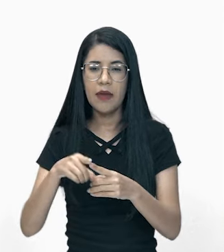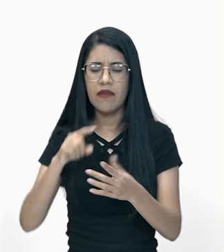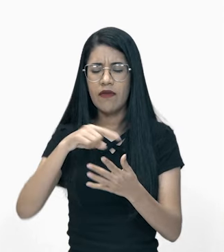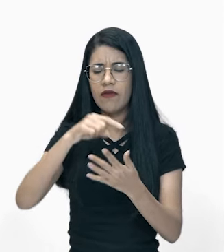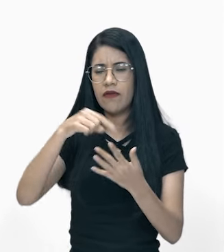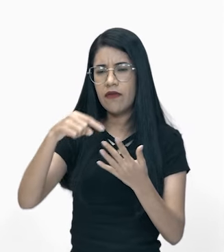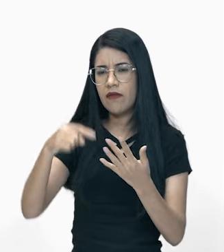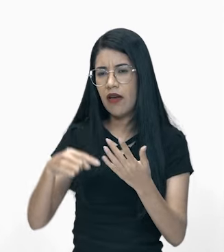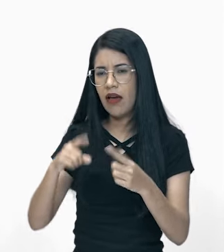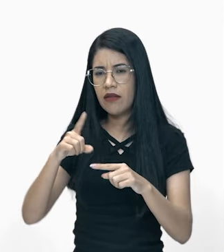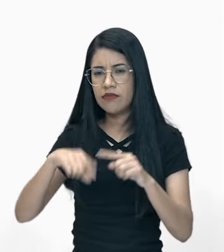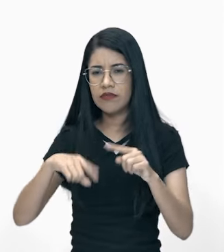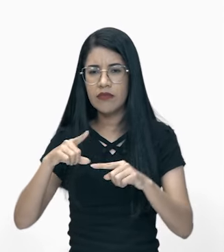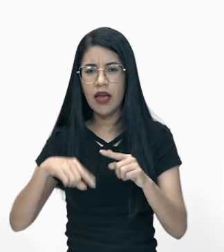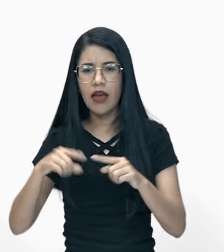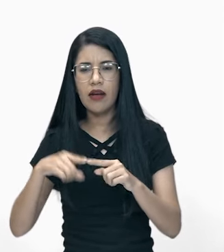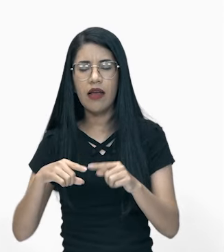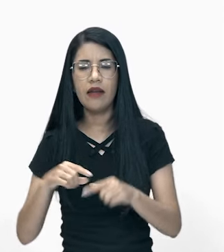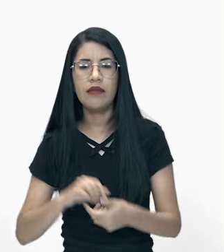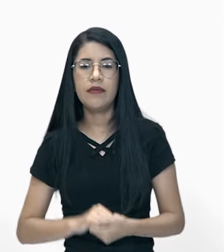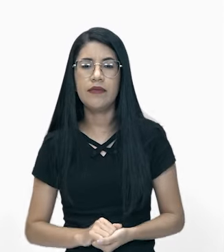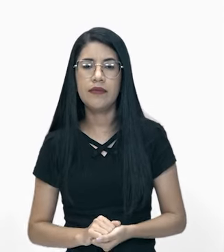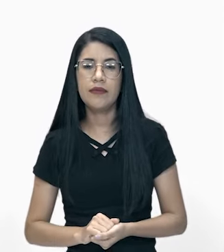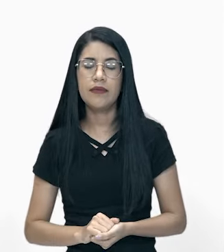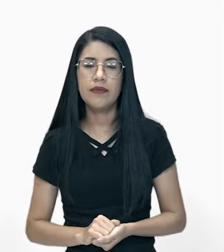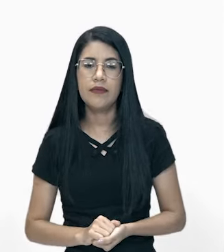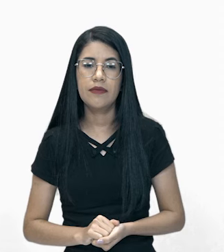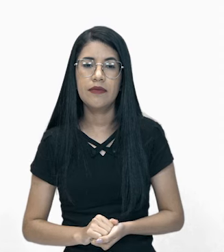radioativos. Você observa que eu tenho aqui, ó, com